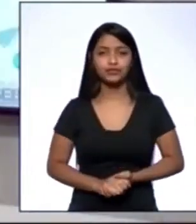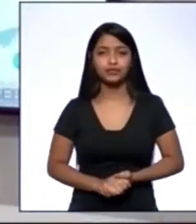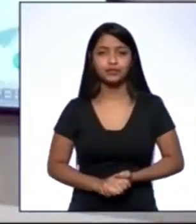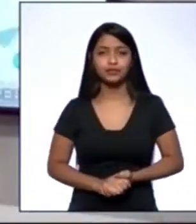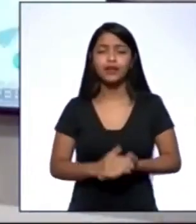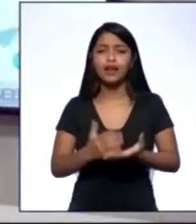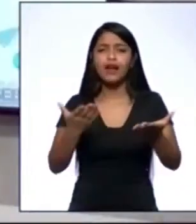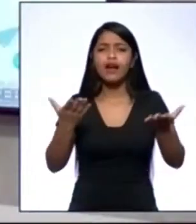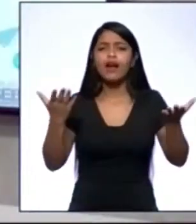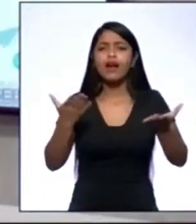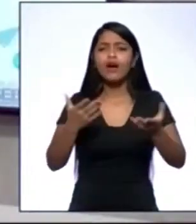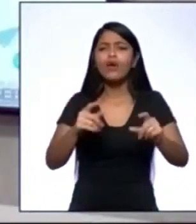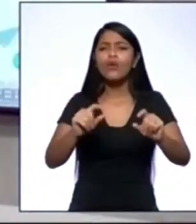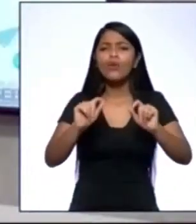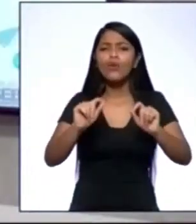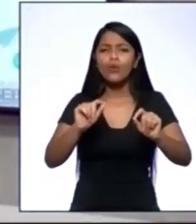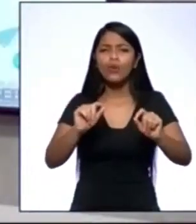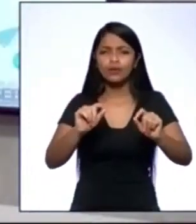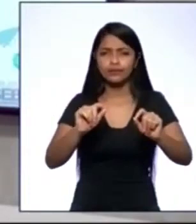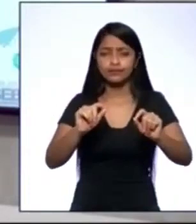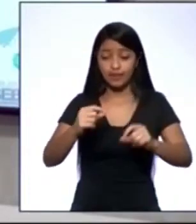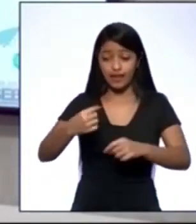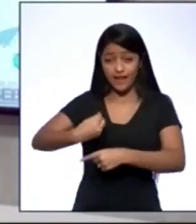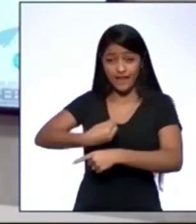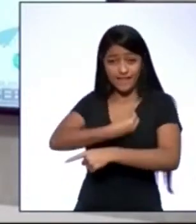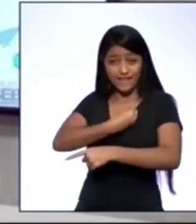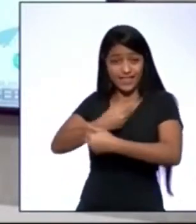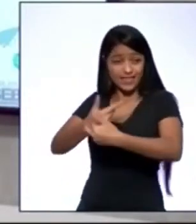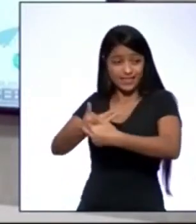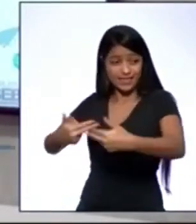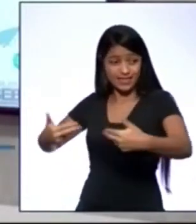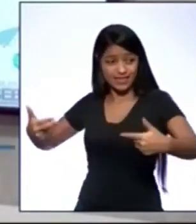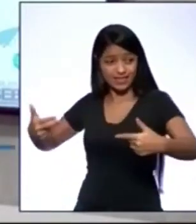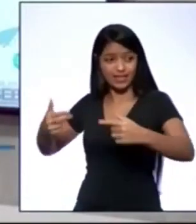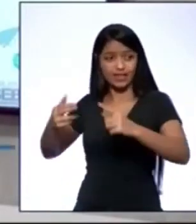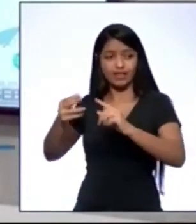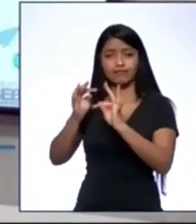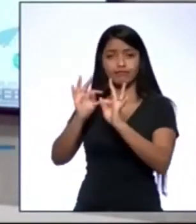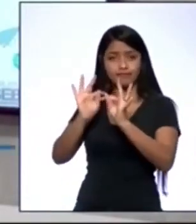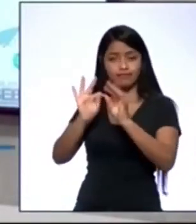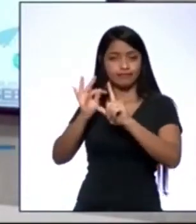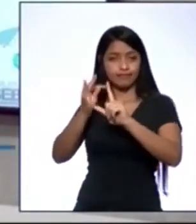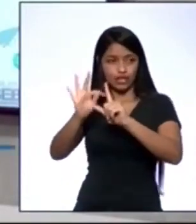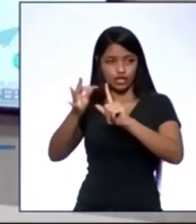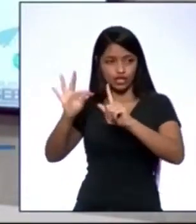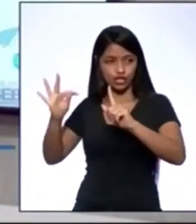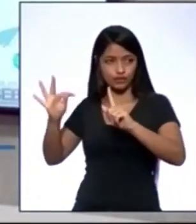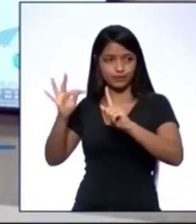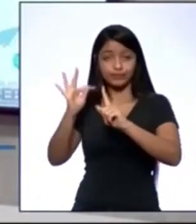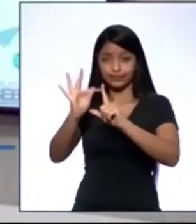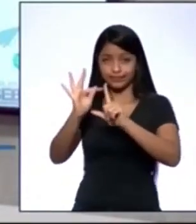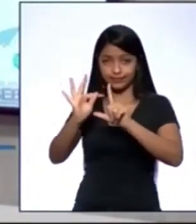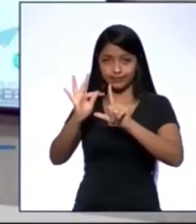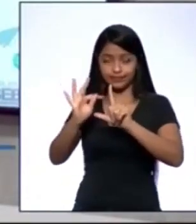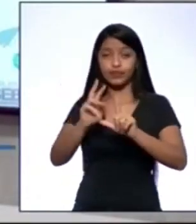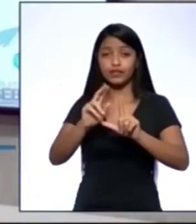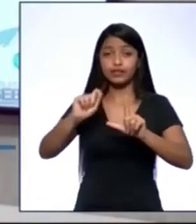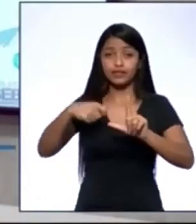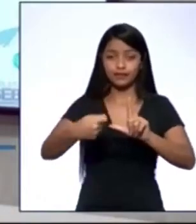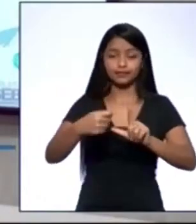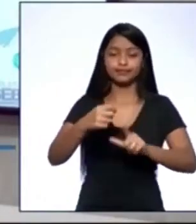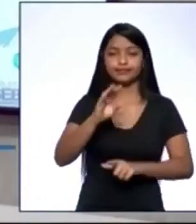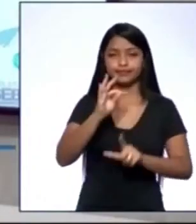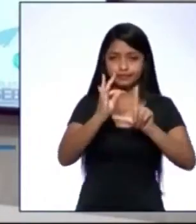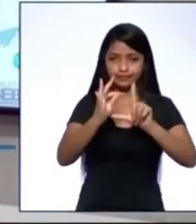olhar um pouquinho sobre o que é organismo transgênico para que você possa ter um embasamento para encarar essa questão. Então vem